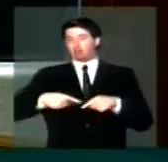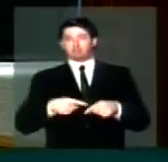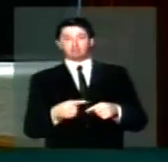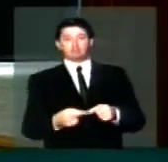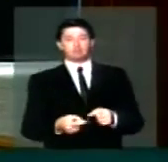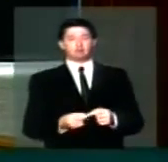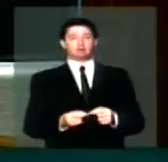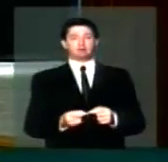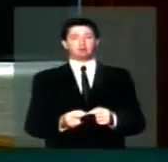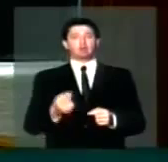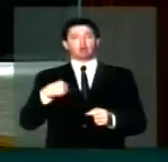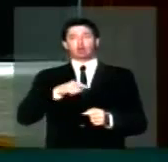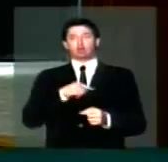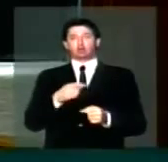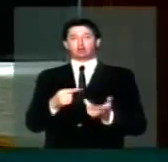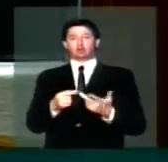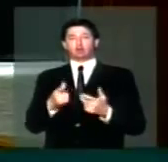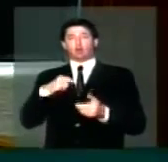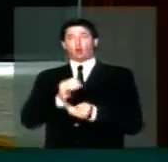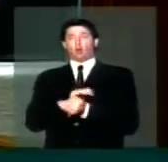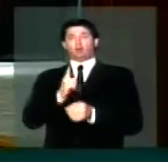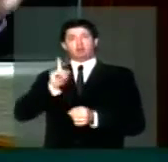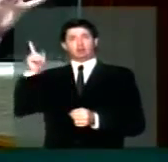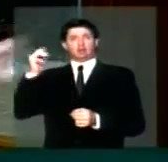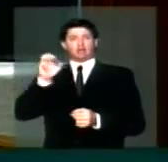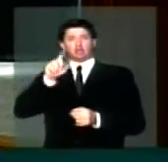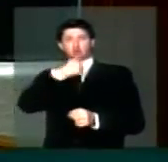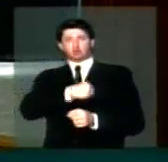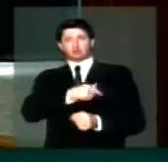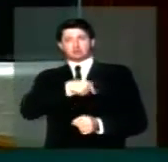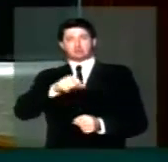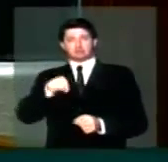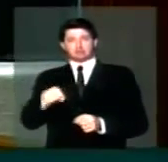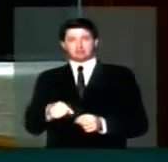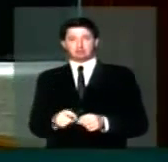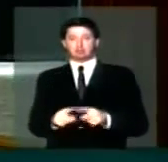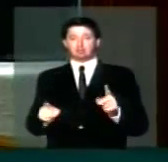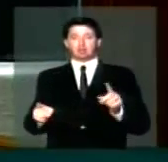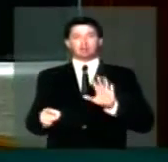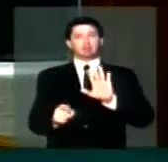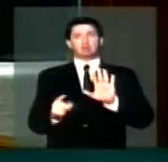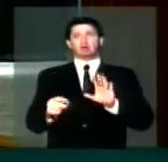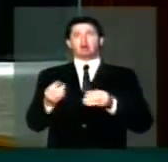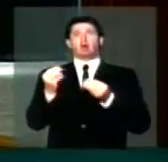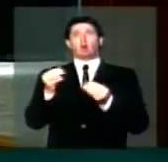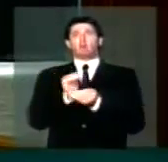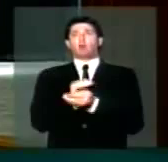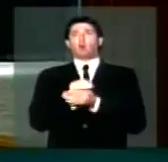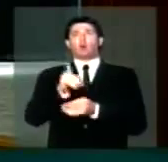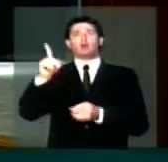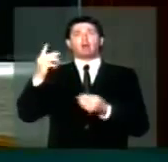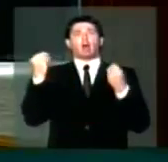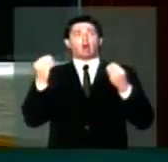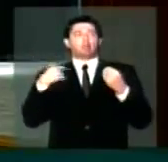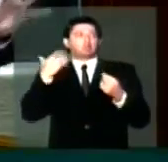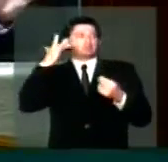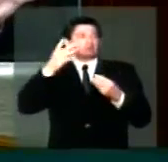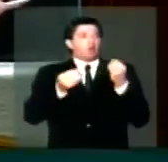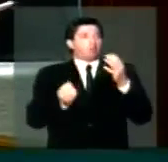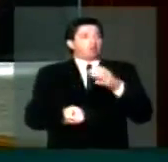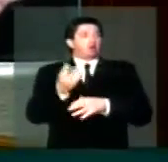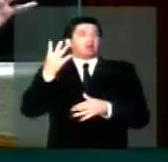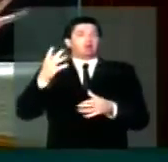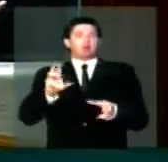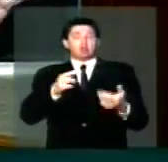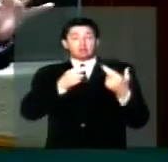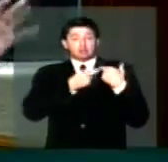tivemos conta lá na Suíça. Mas todos eles dizem: não sabemos como essas contas existiam. Os